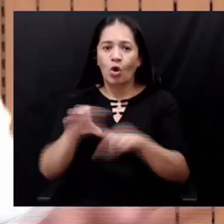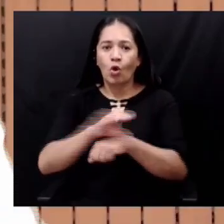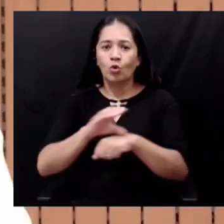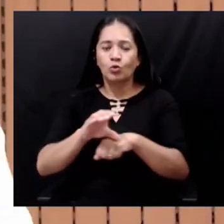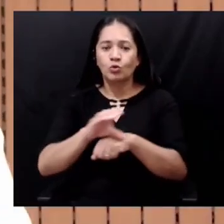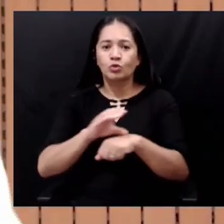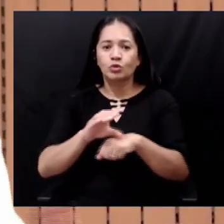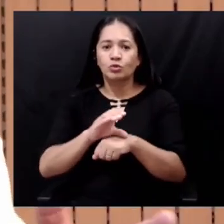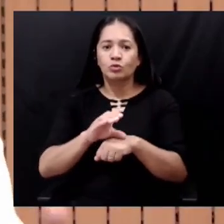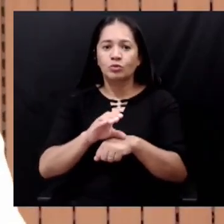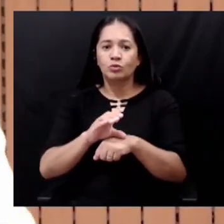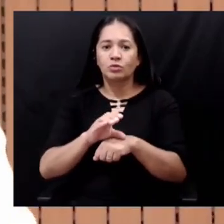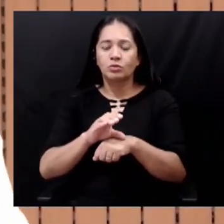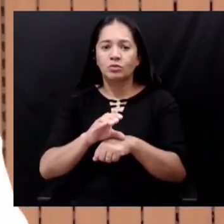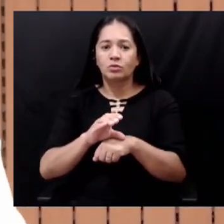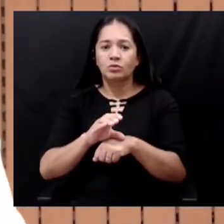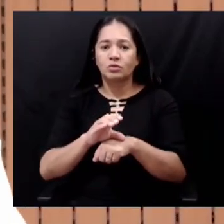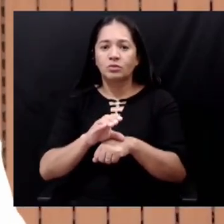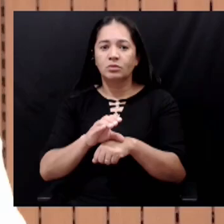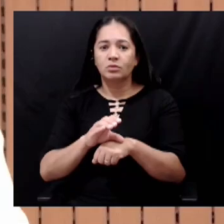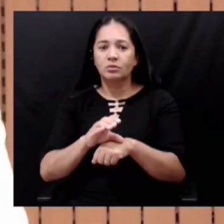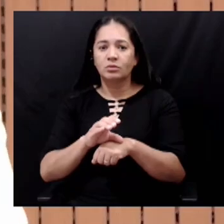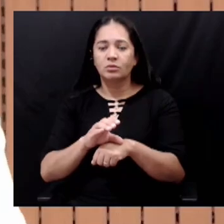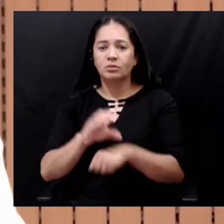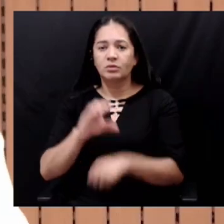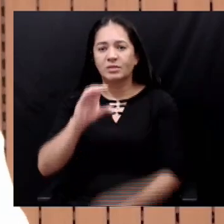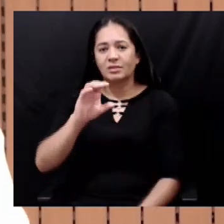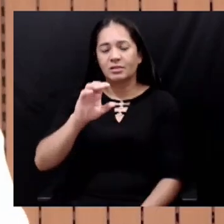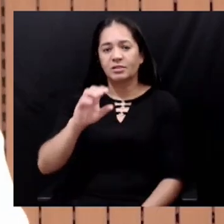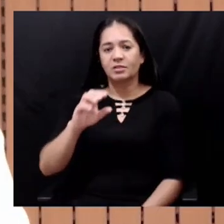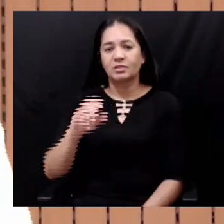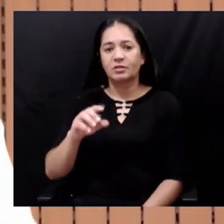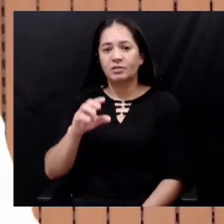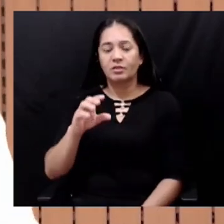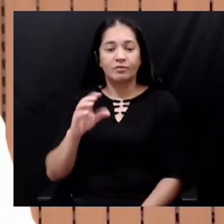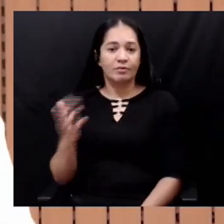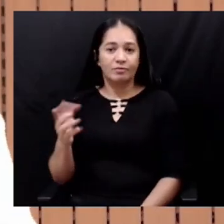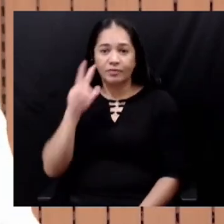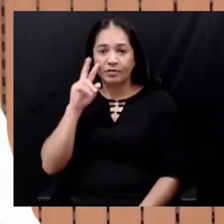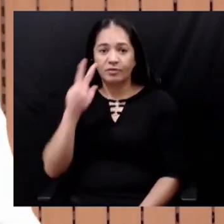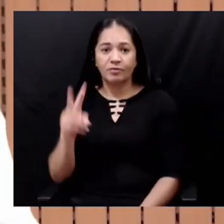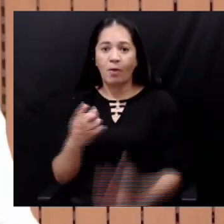lá no CEPIM, lá, que é o cadastro das OSC, você vai ver um monte de coisa.